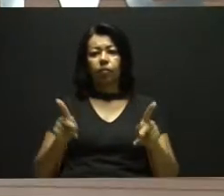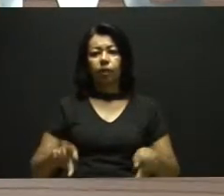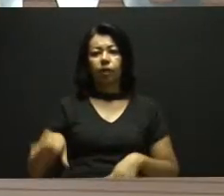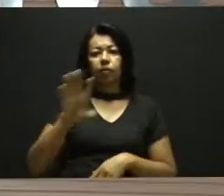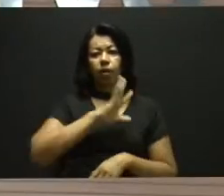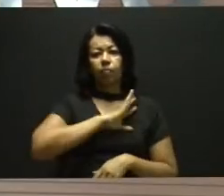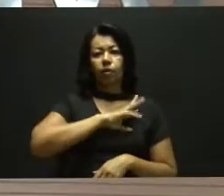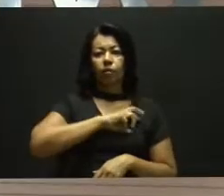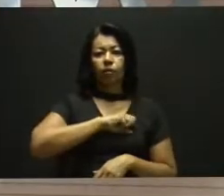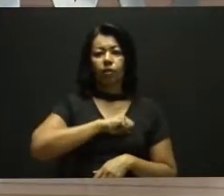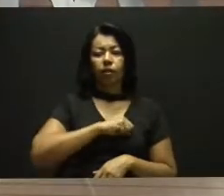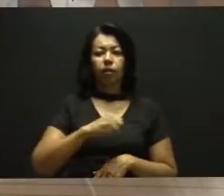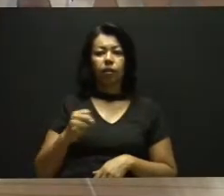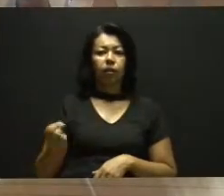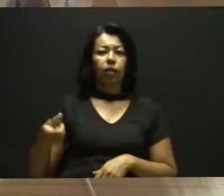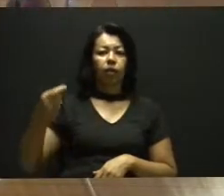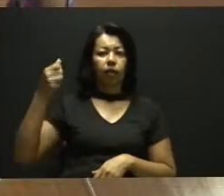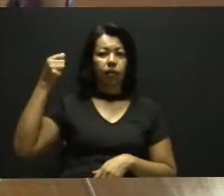acabou